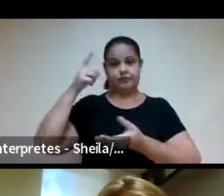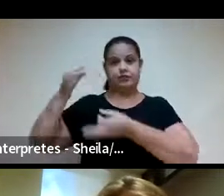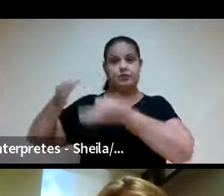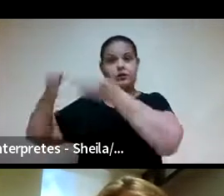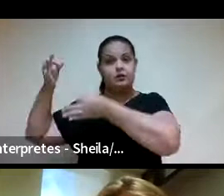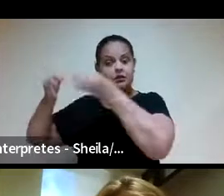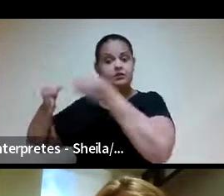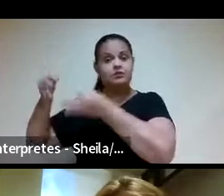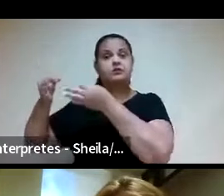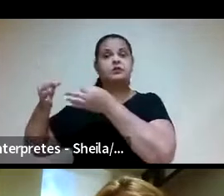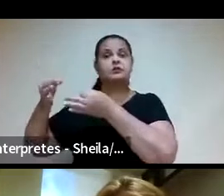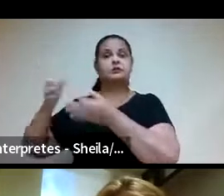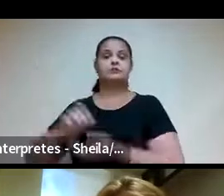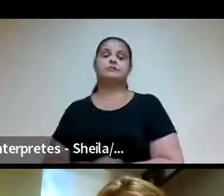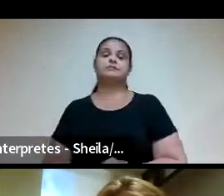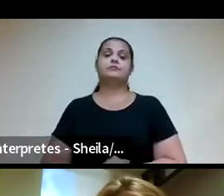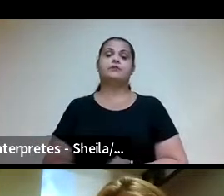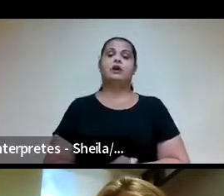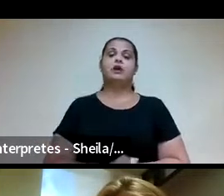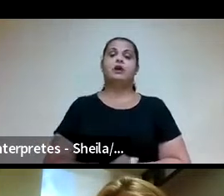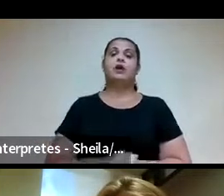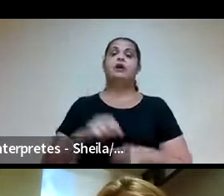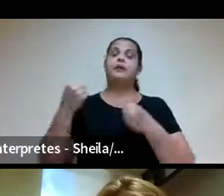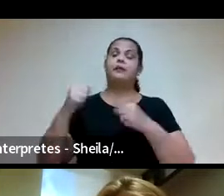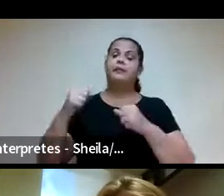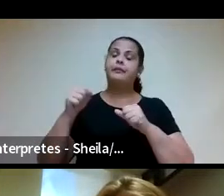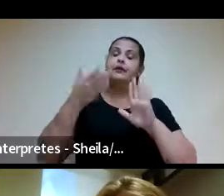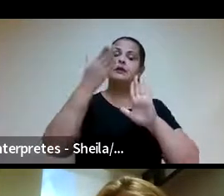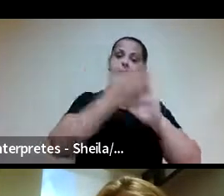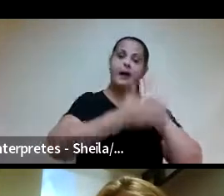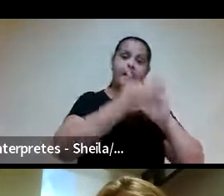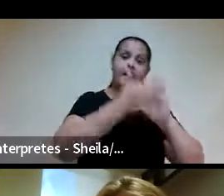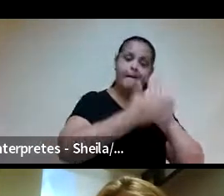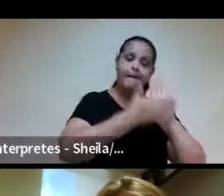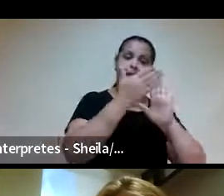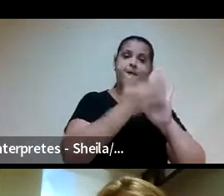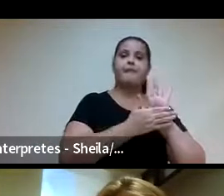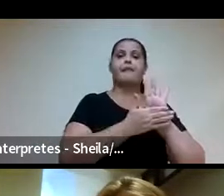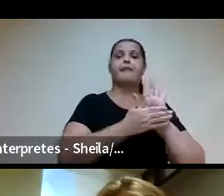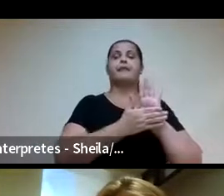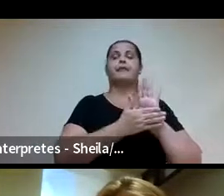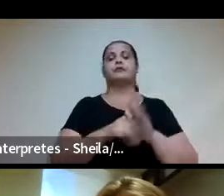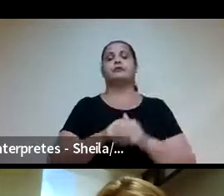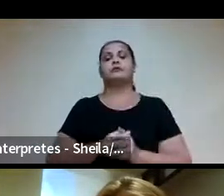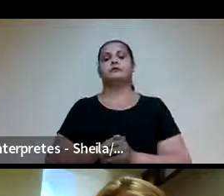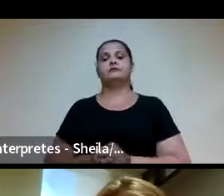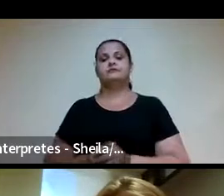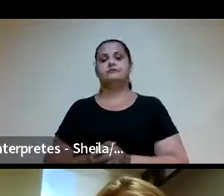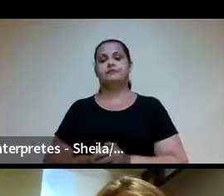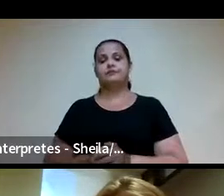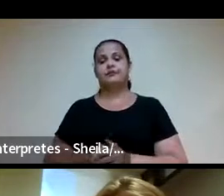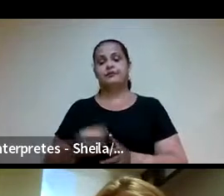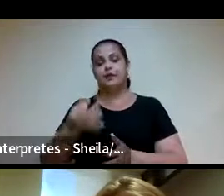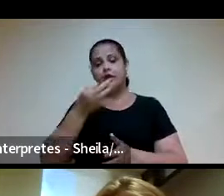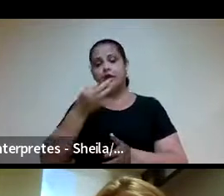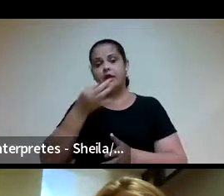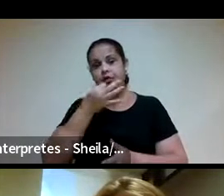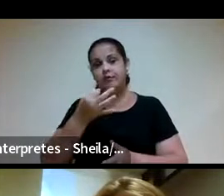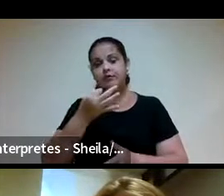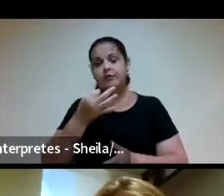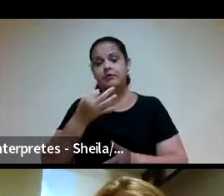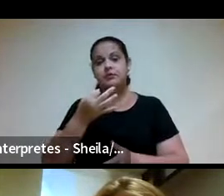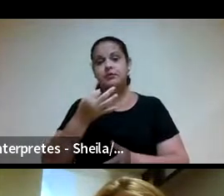fim de garantir a produção de prova que se mostre essencial ao deslinde da controvérsia. Eu cito nessa mesma linha